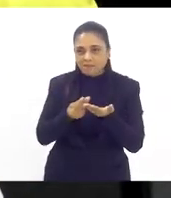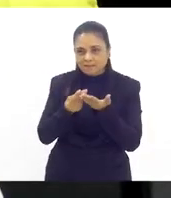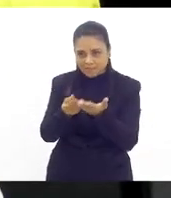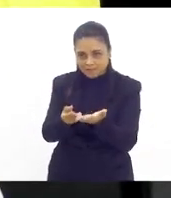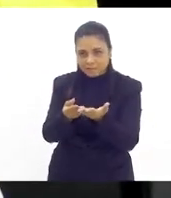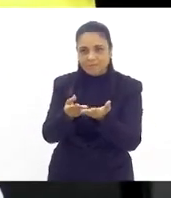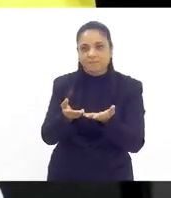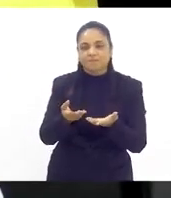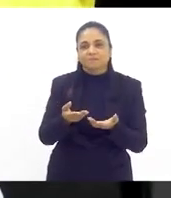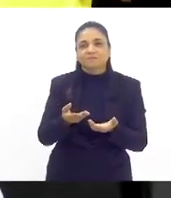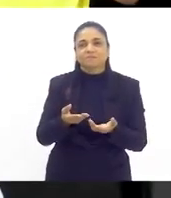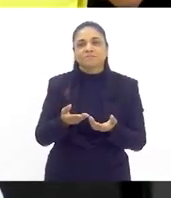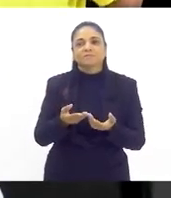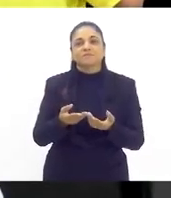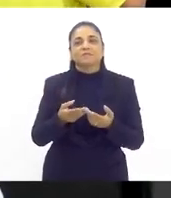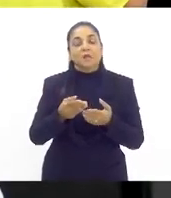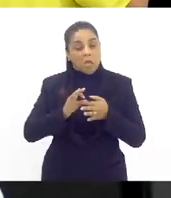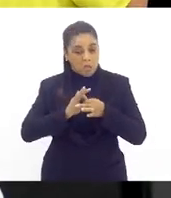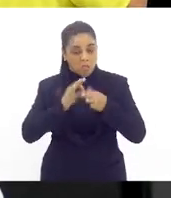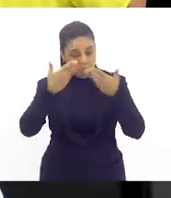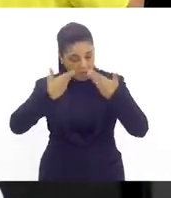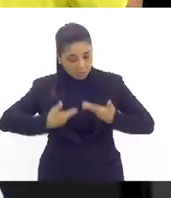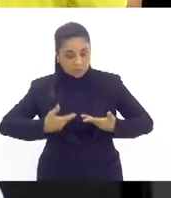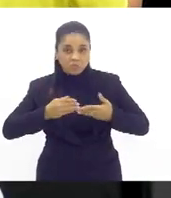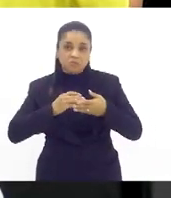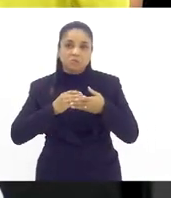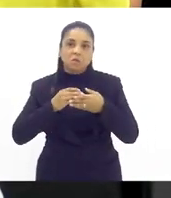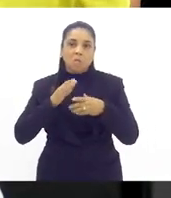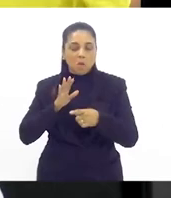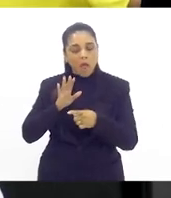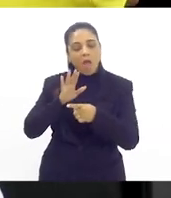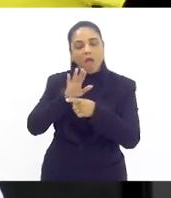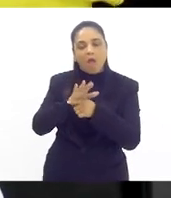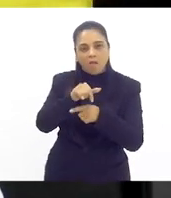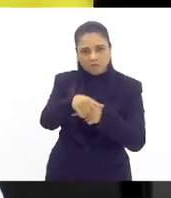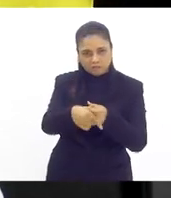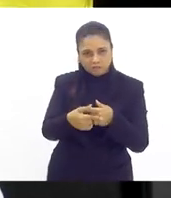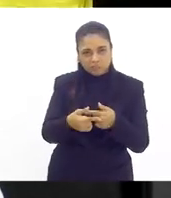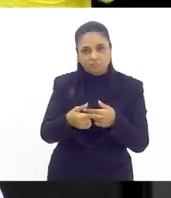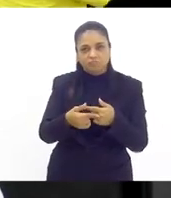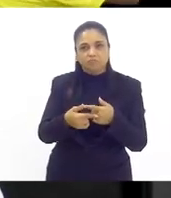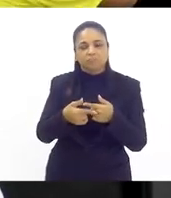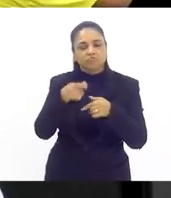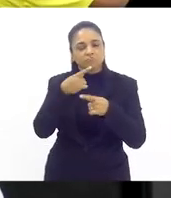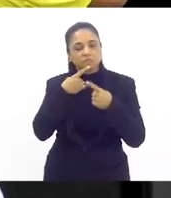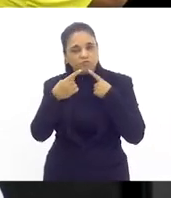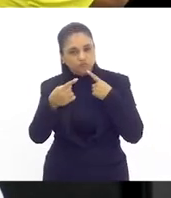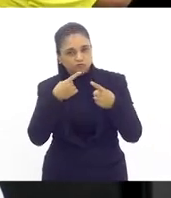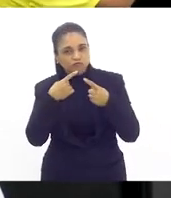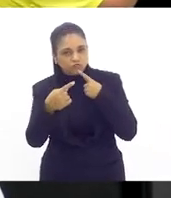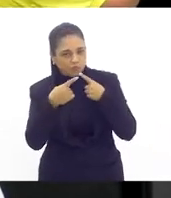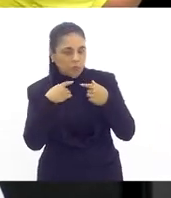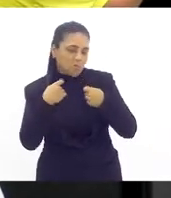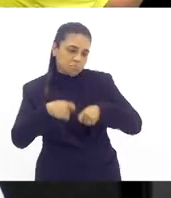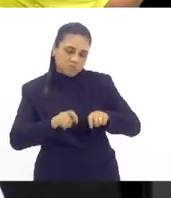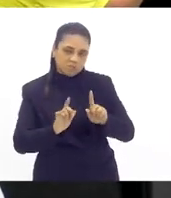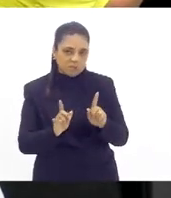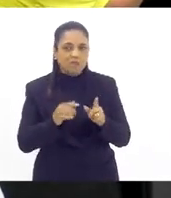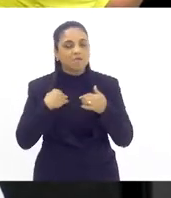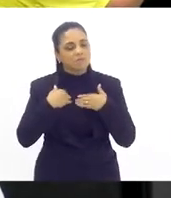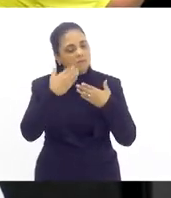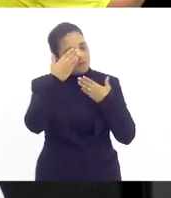E aí me colocar completamente à disposição a gente está completamente disposição para dialogar no que precisar tá bom